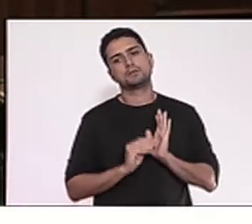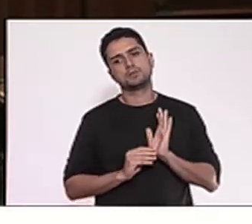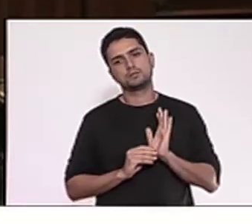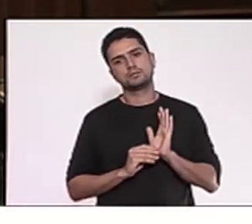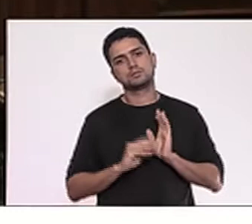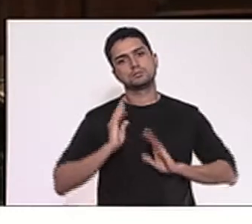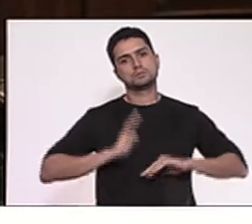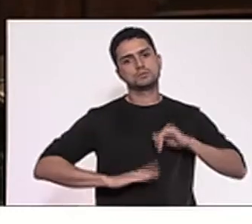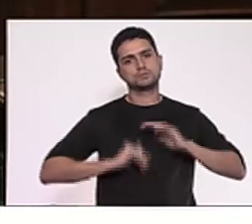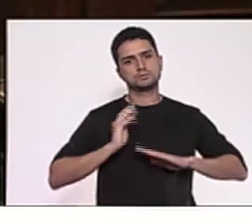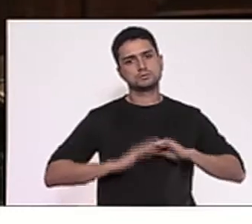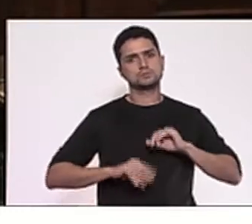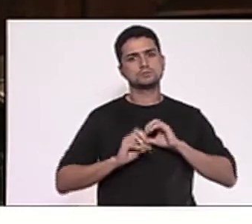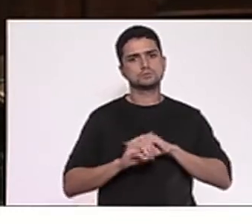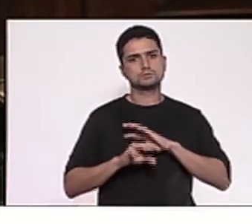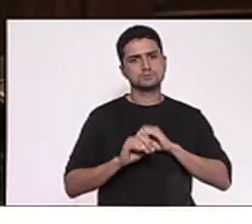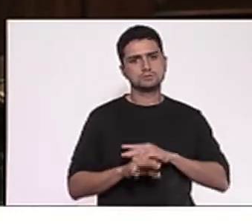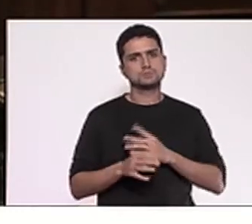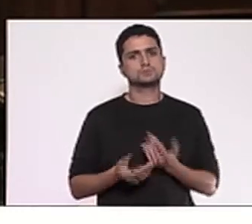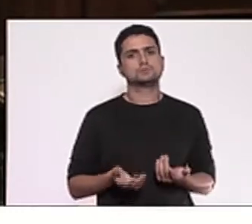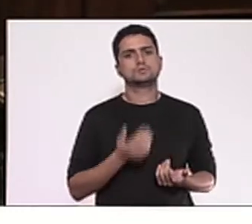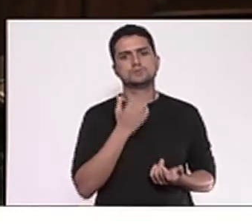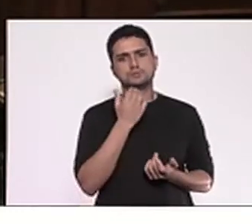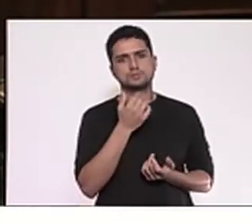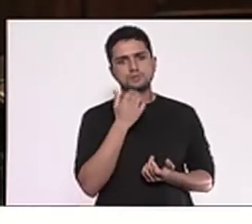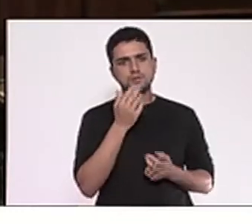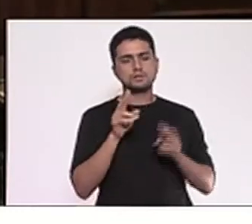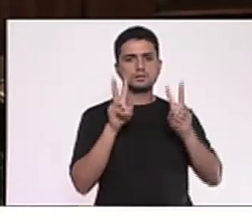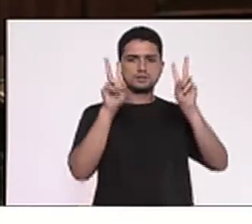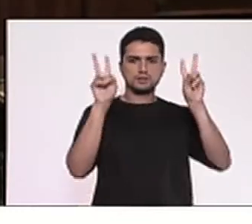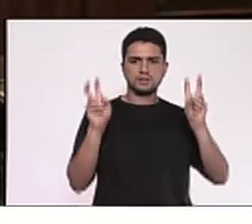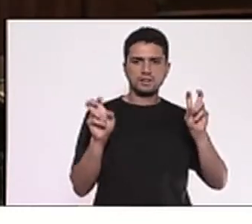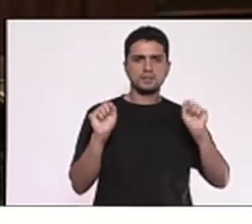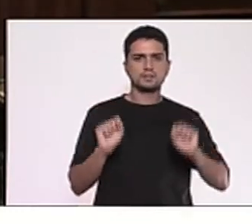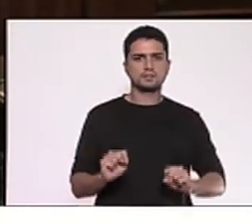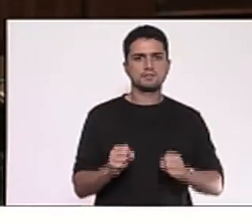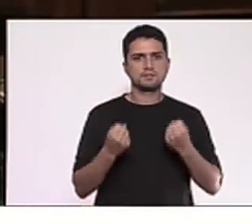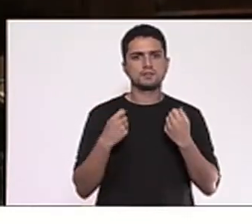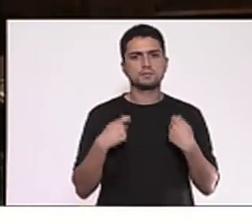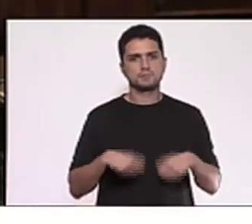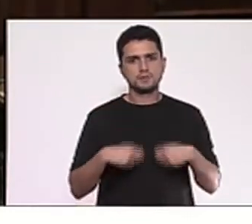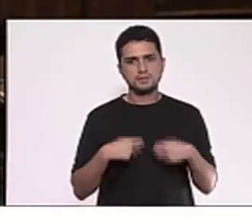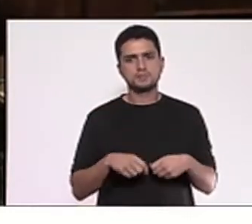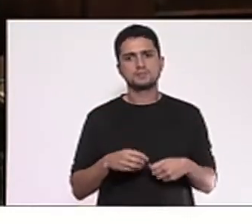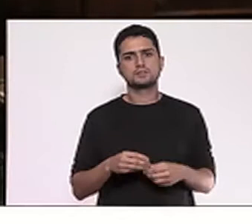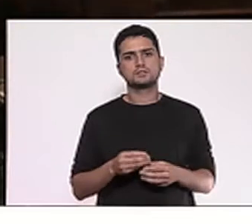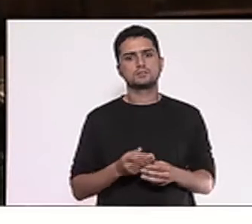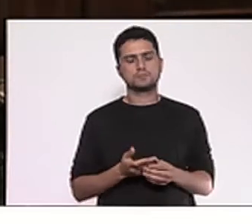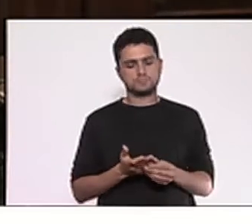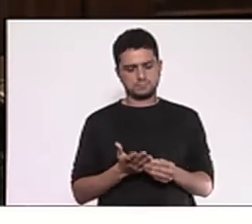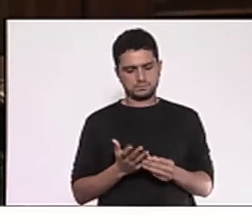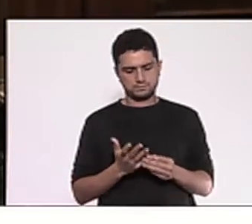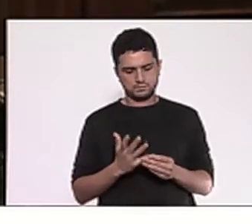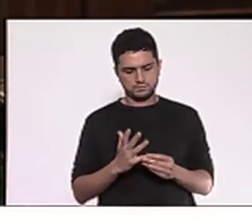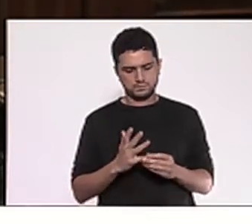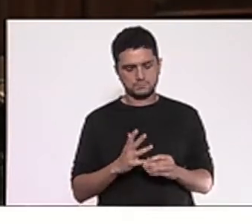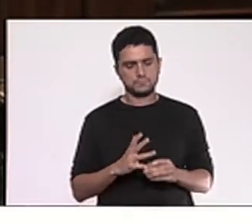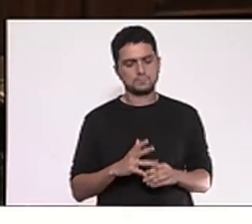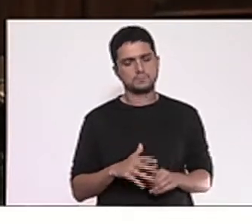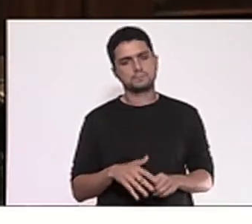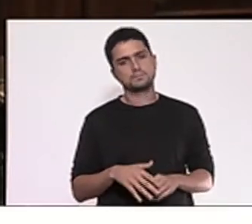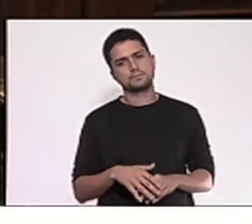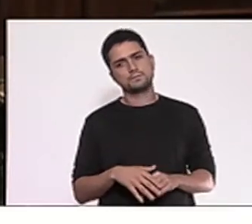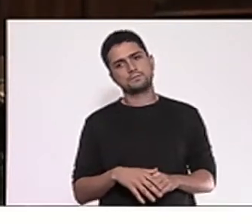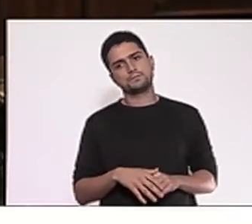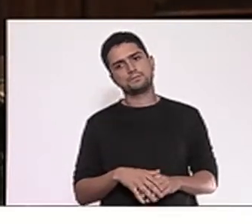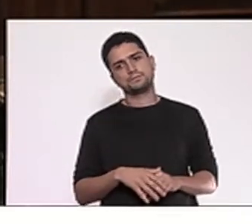da Educação, não me venha defender a tese de que é preciso criticar o que aconteceu em relação à ausência de